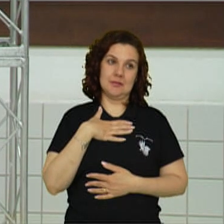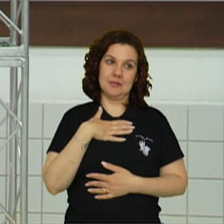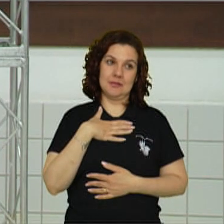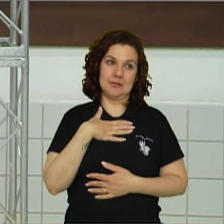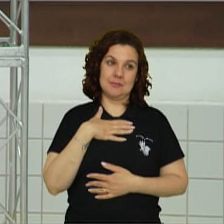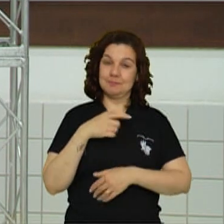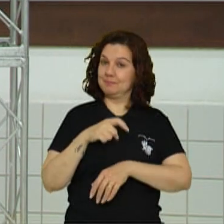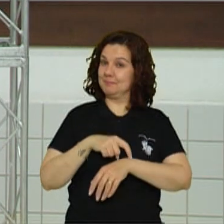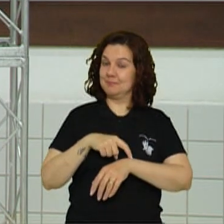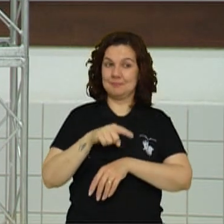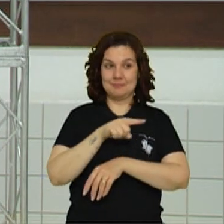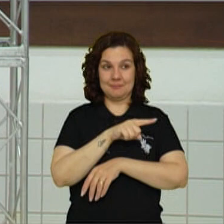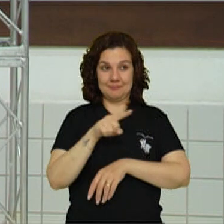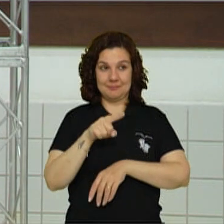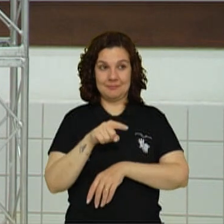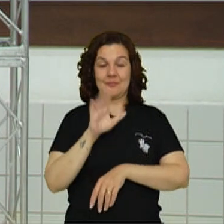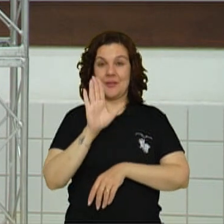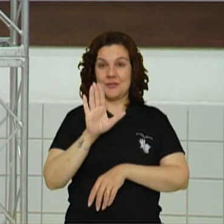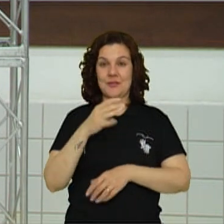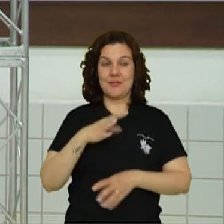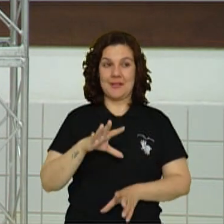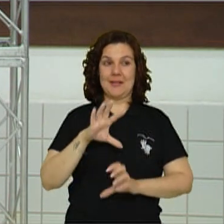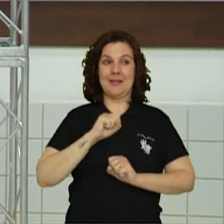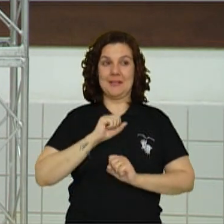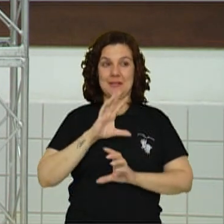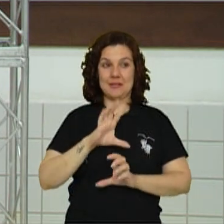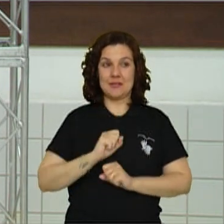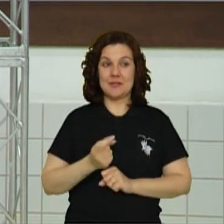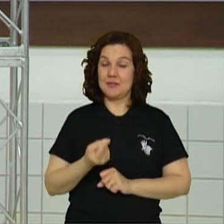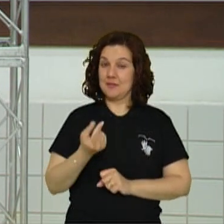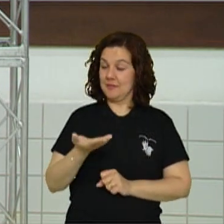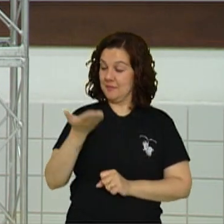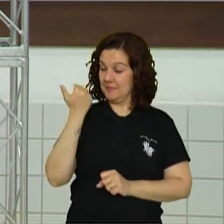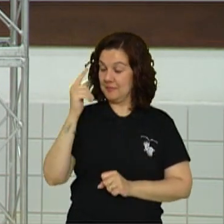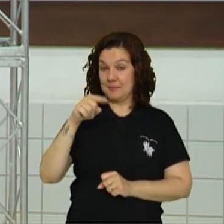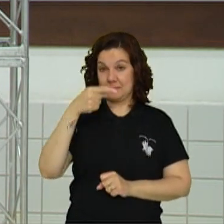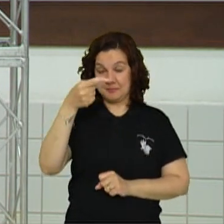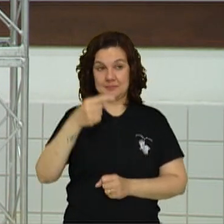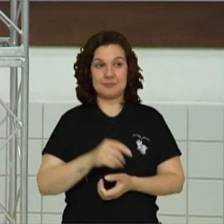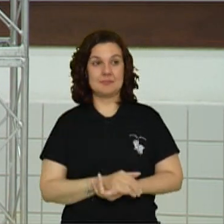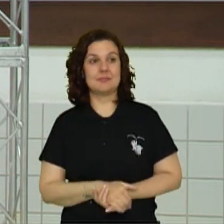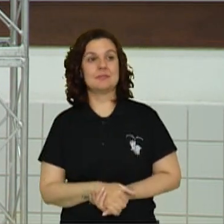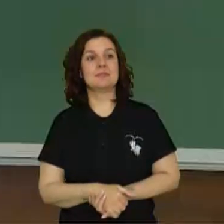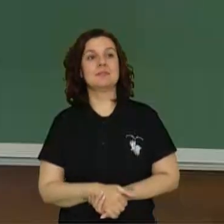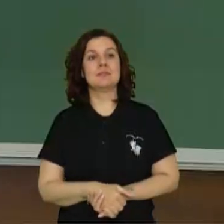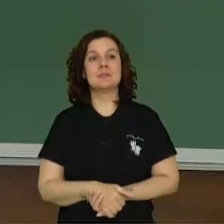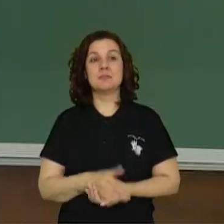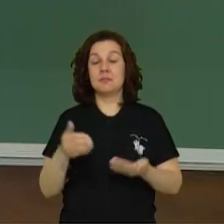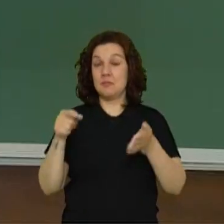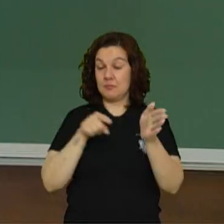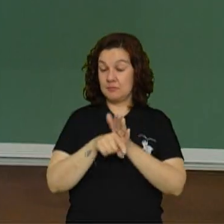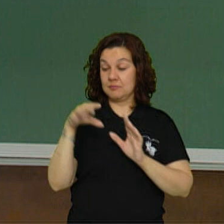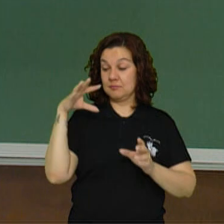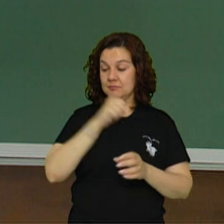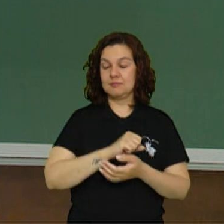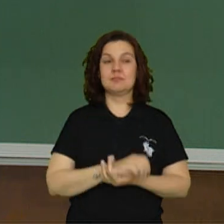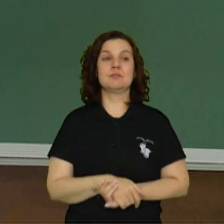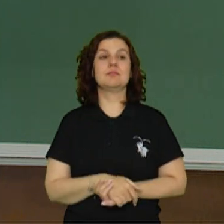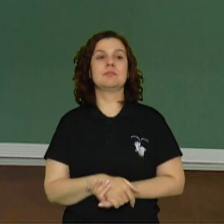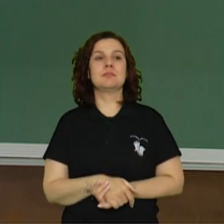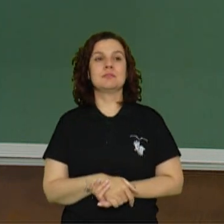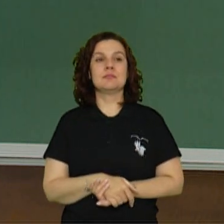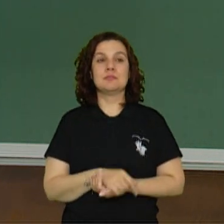Não temos agora, já você faz uma respiradinha, tá? Vamos para o próximo. Um quiz.